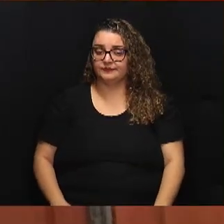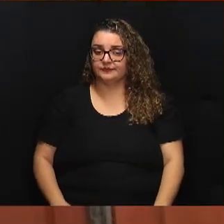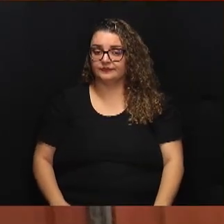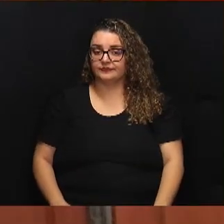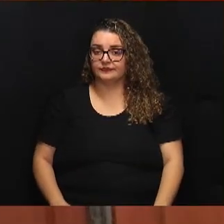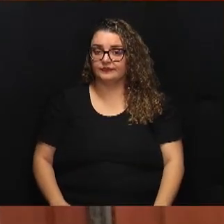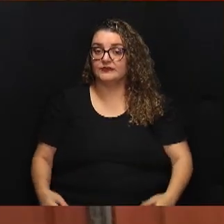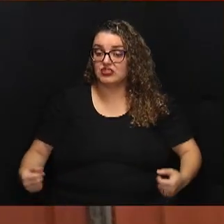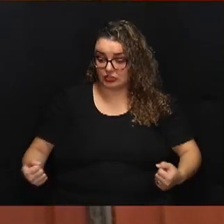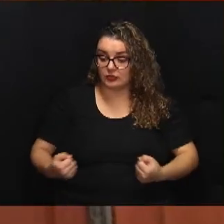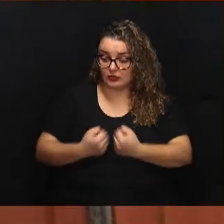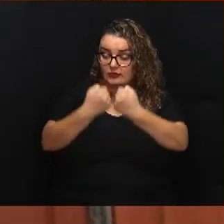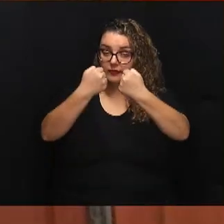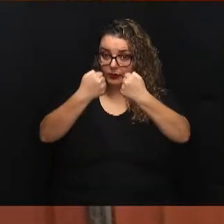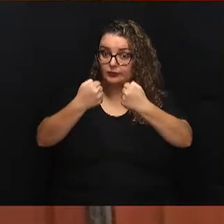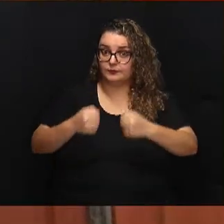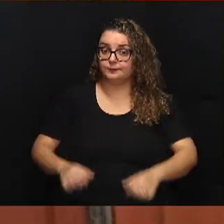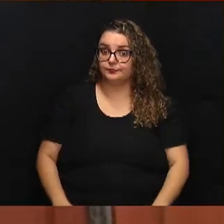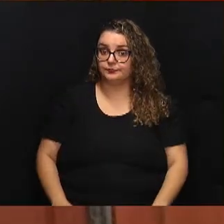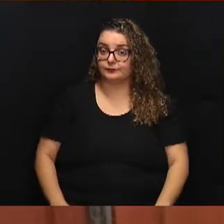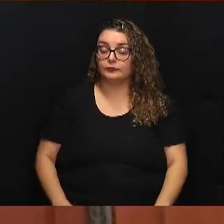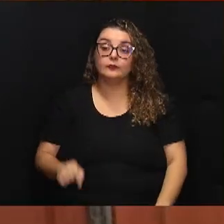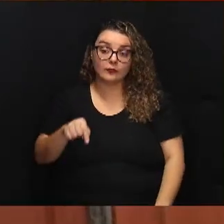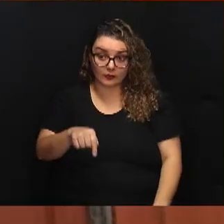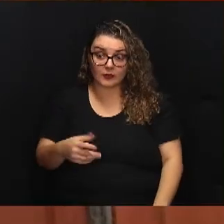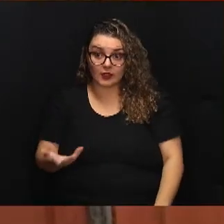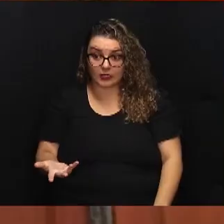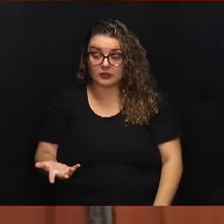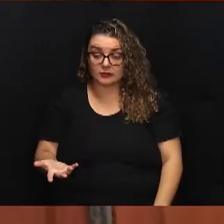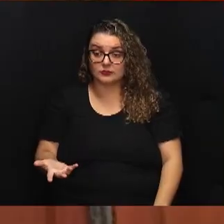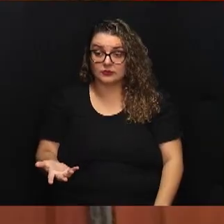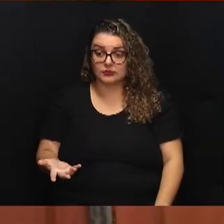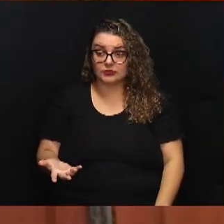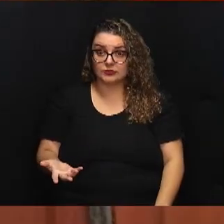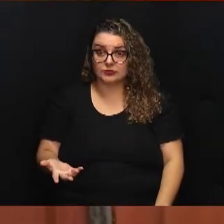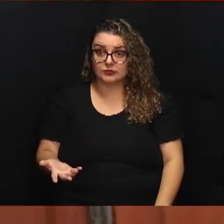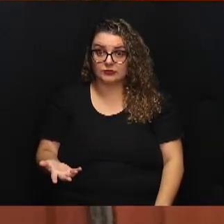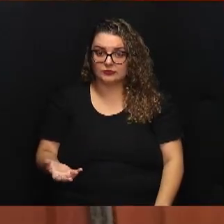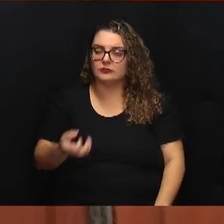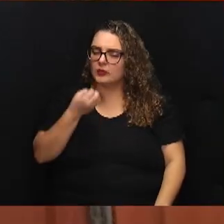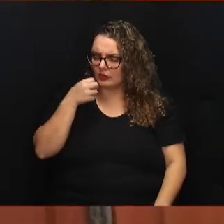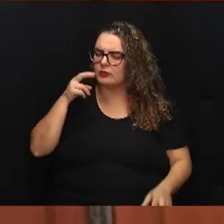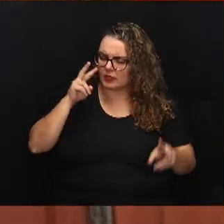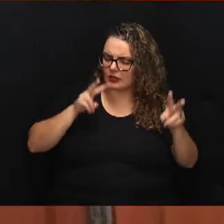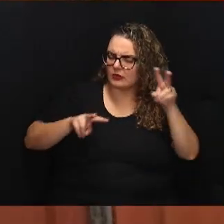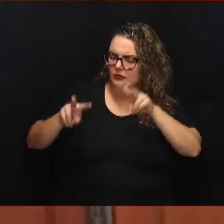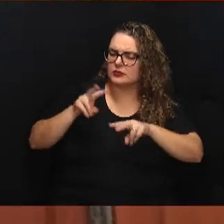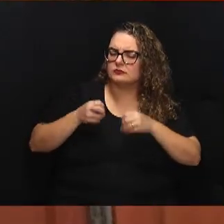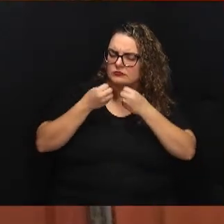De confronto, né? Então isso assim foi bem visto por todos